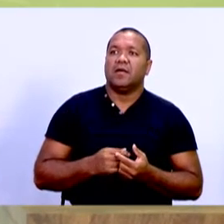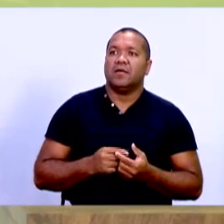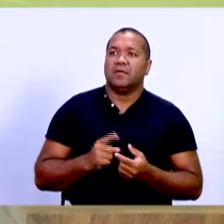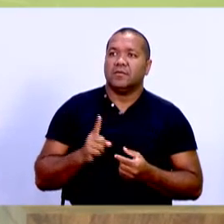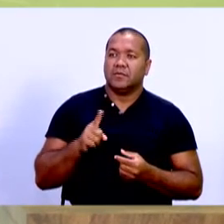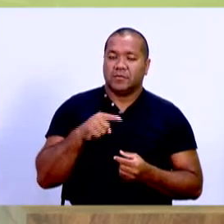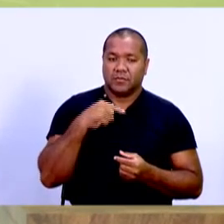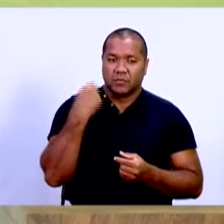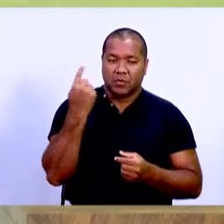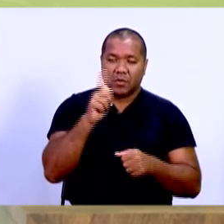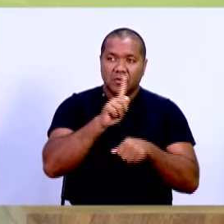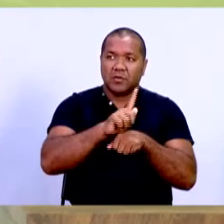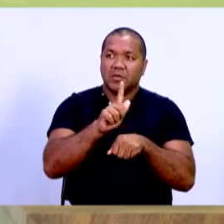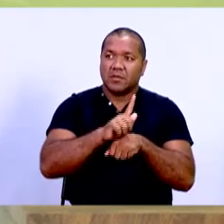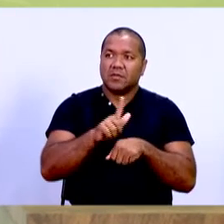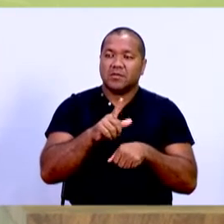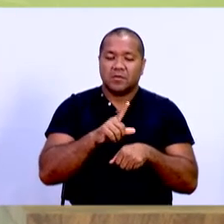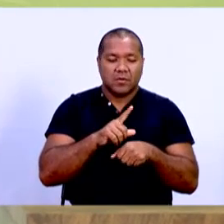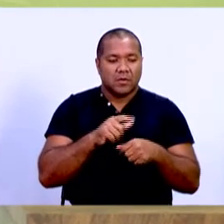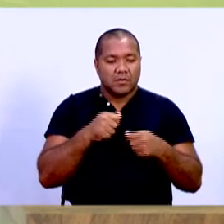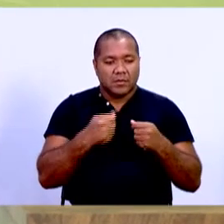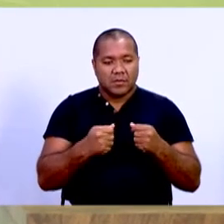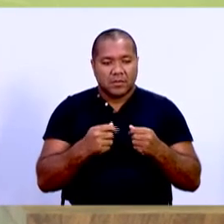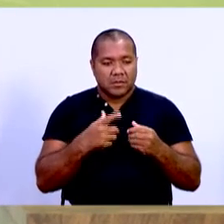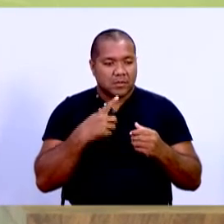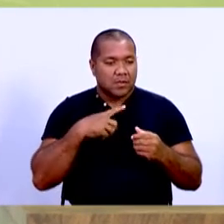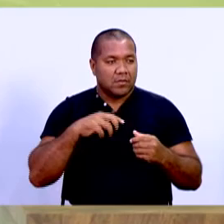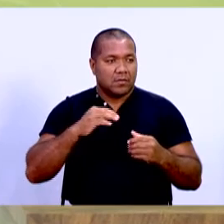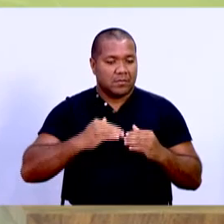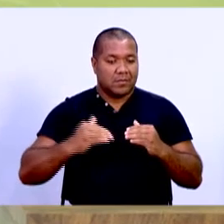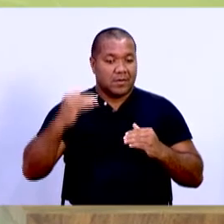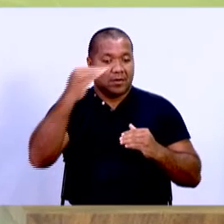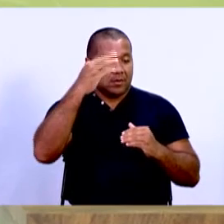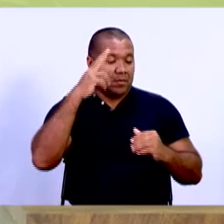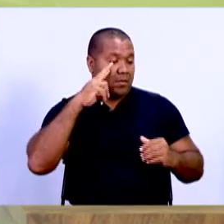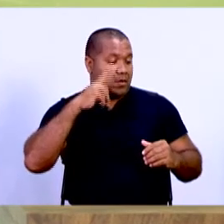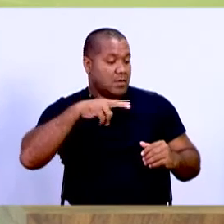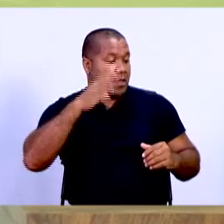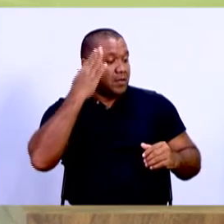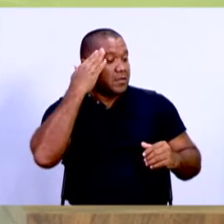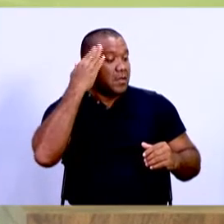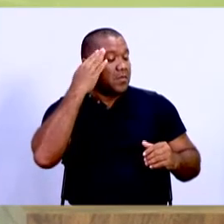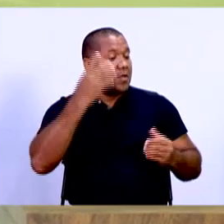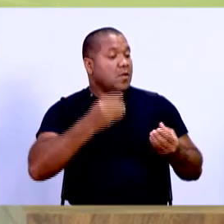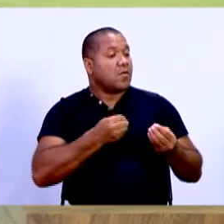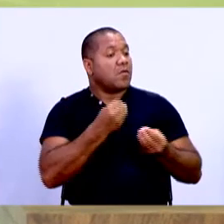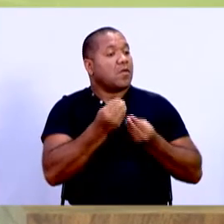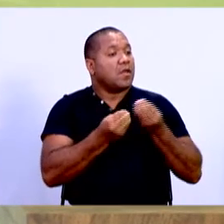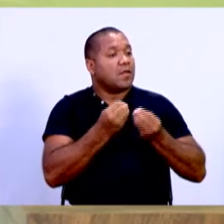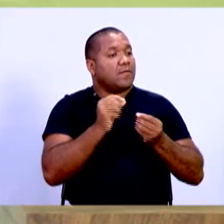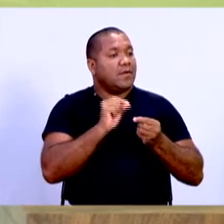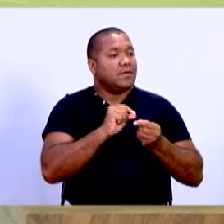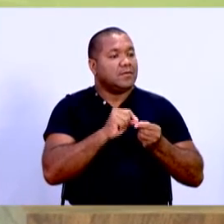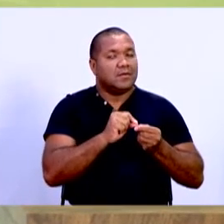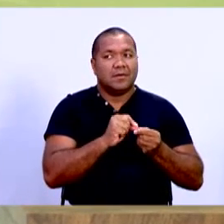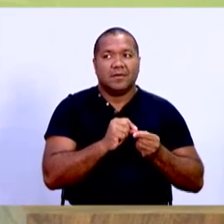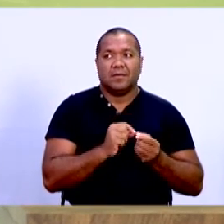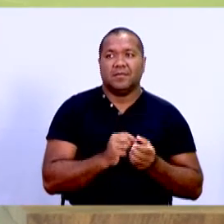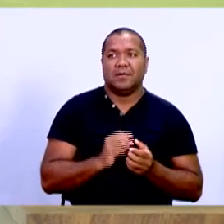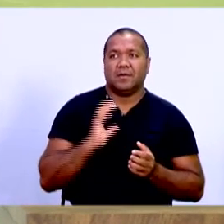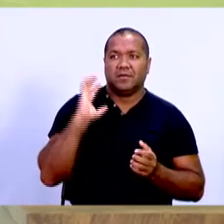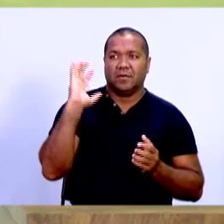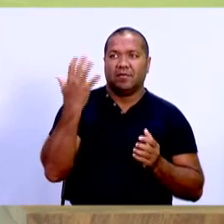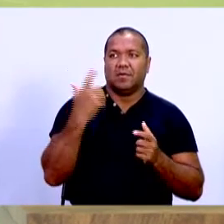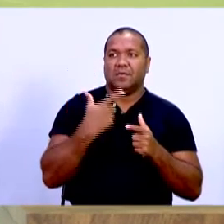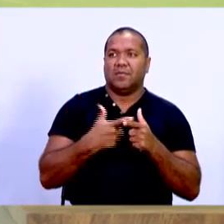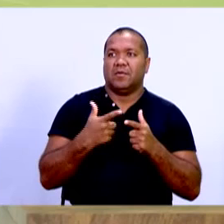os gestores que estão à frente do Instituto Federal, ter um mecanismo para tomar decisões e começar a agir, ok?